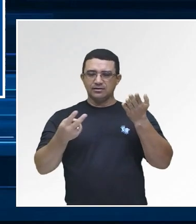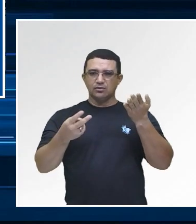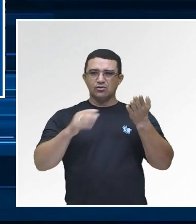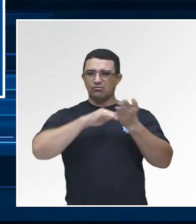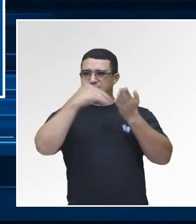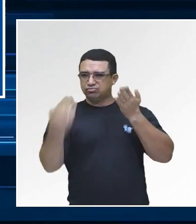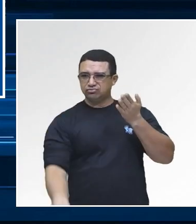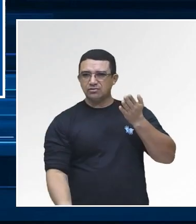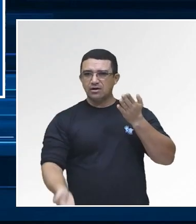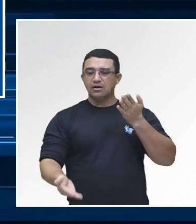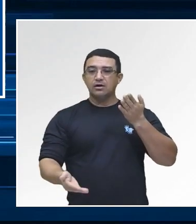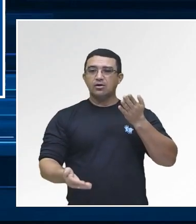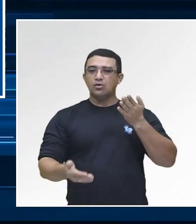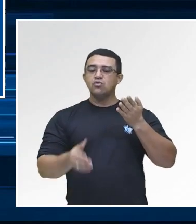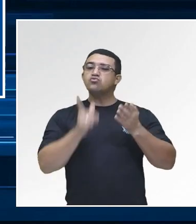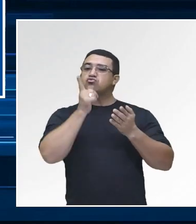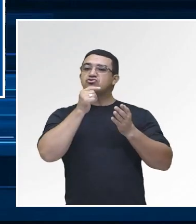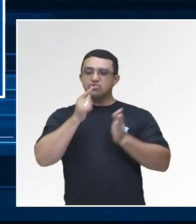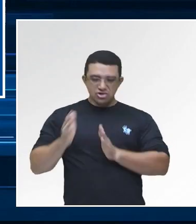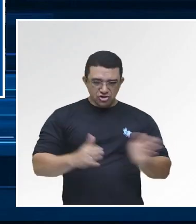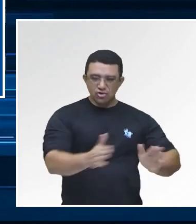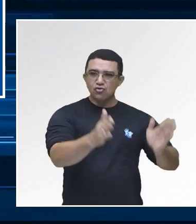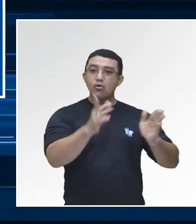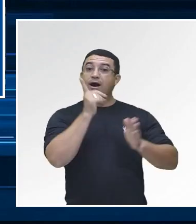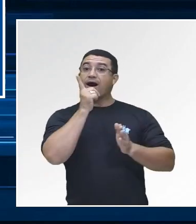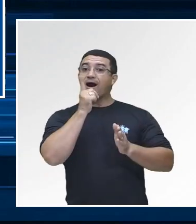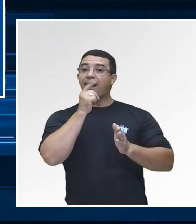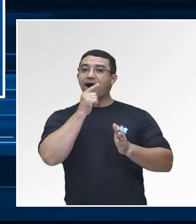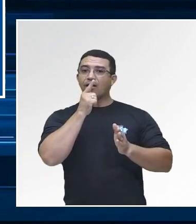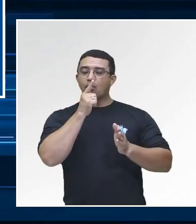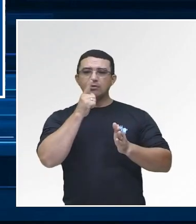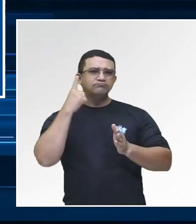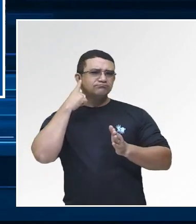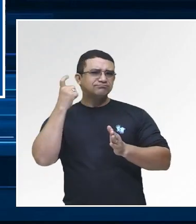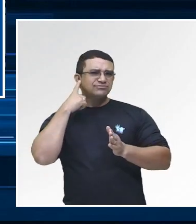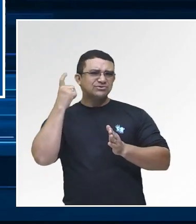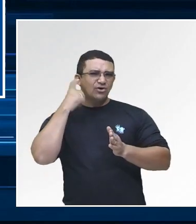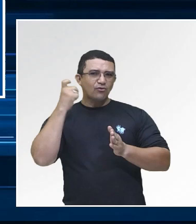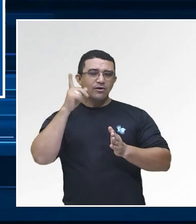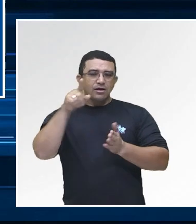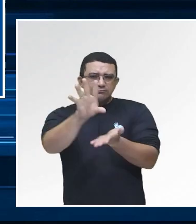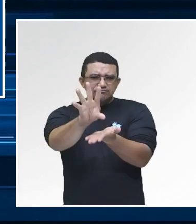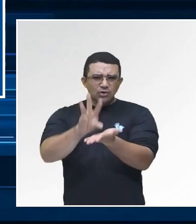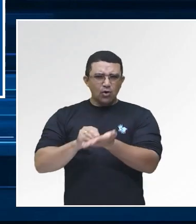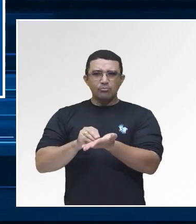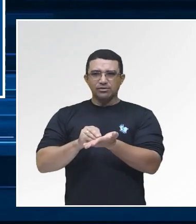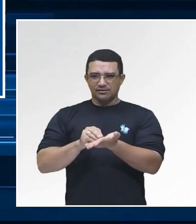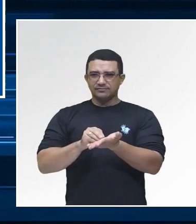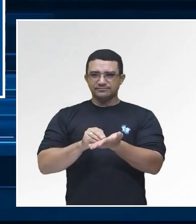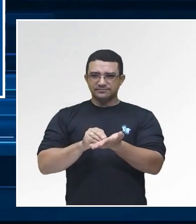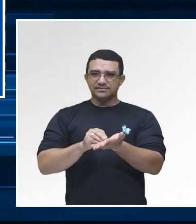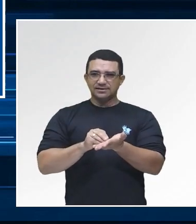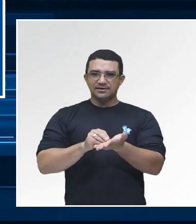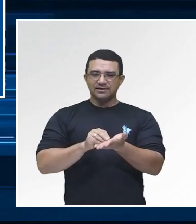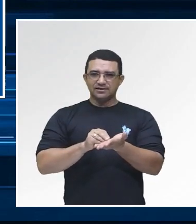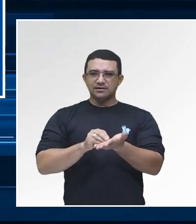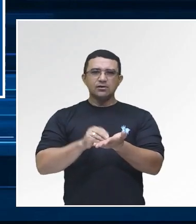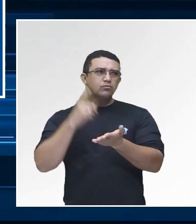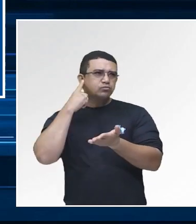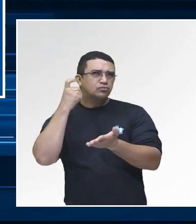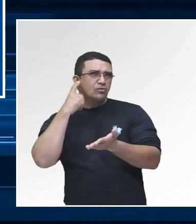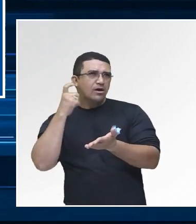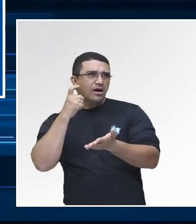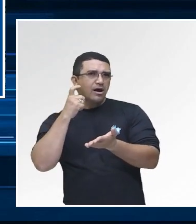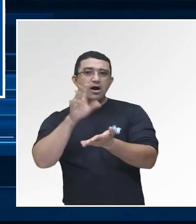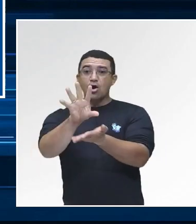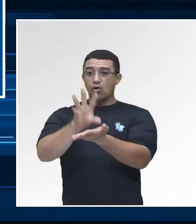cai num rio, faz aquele barulho na água, então que há uma reprodução desse barulho, nós